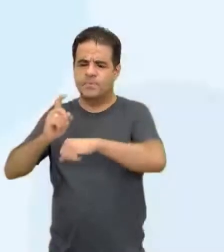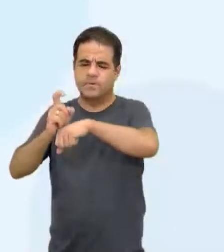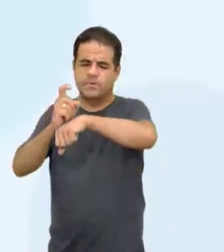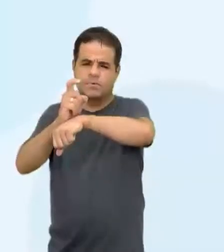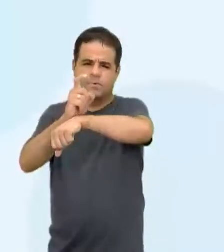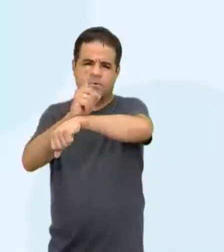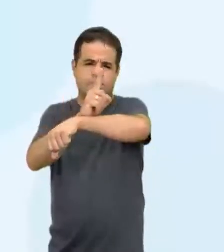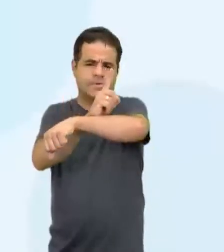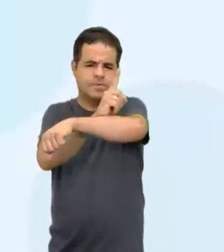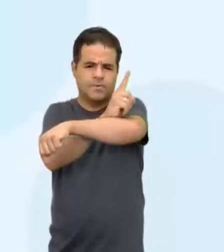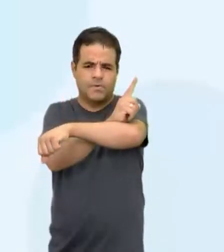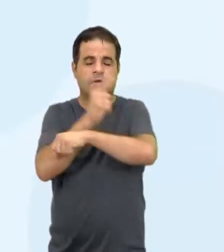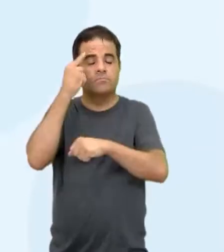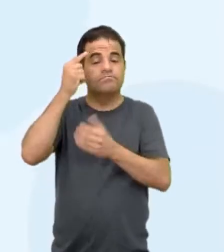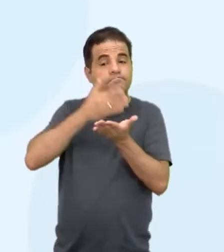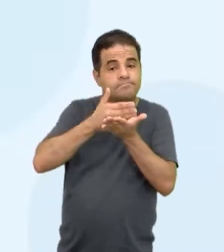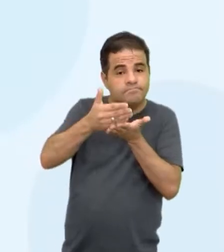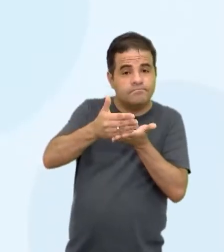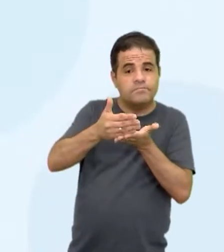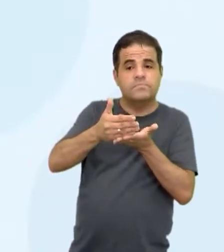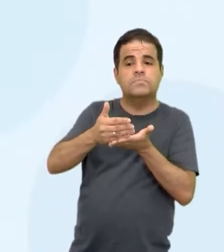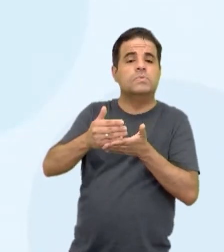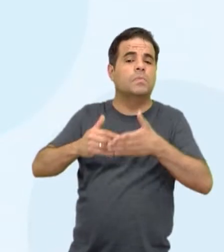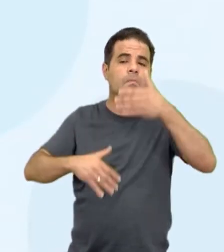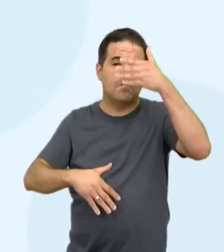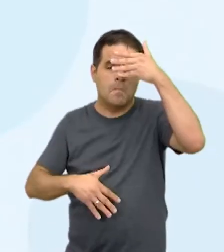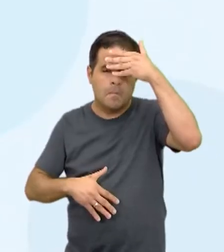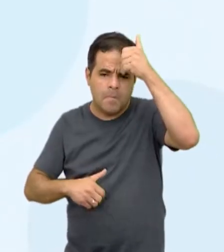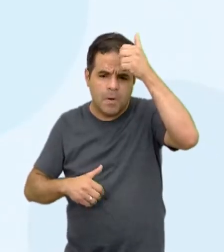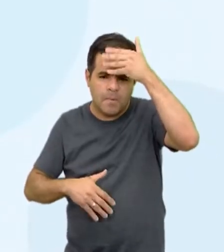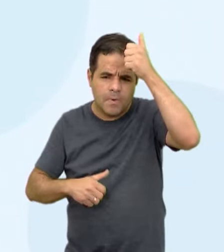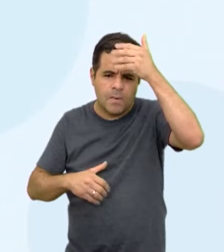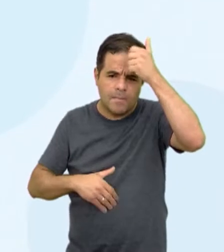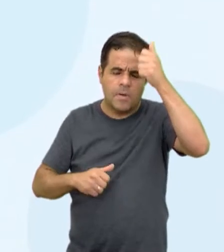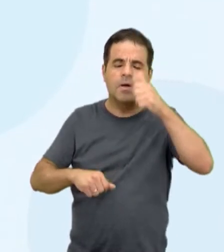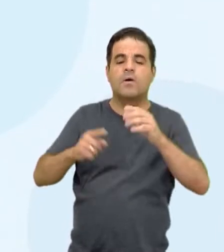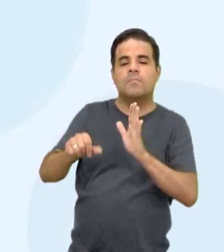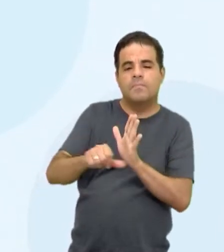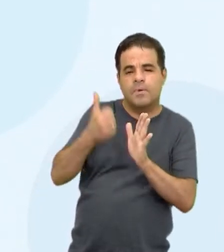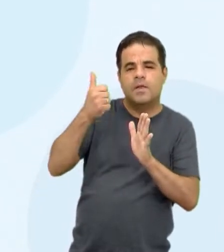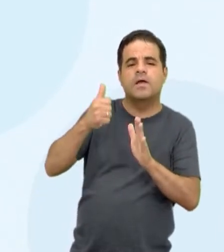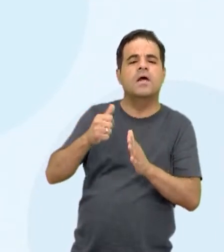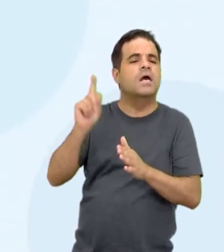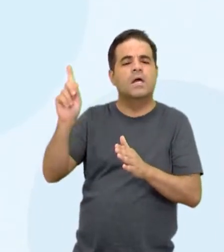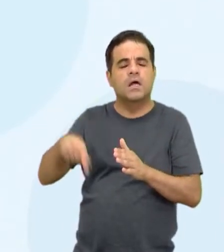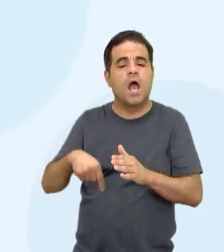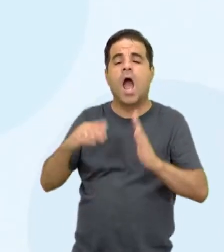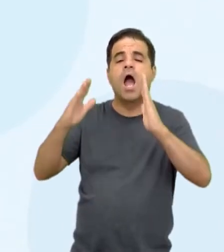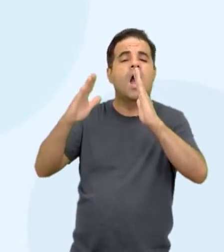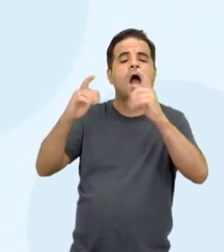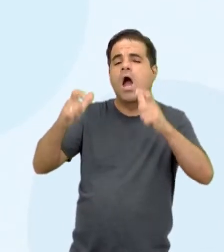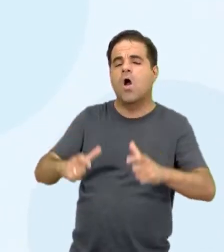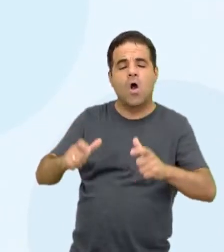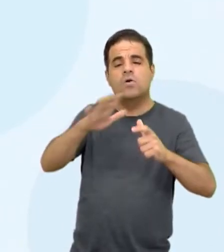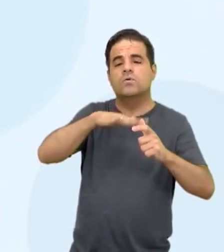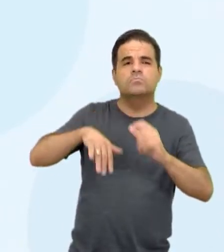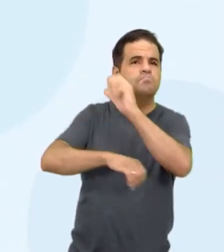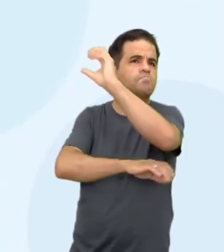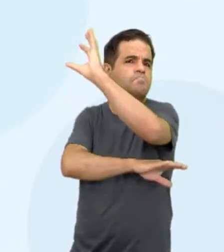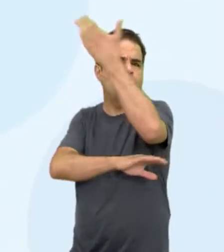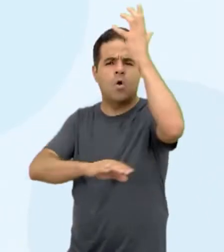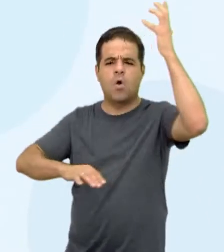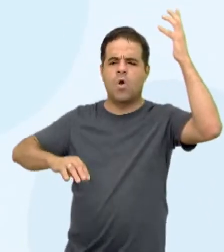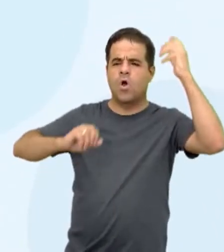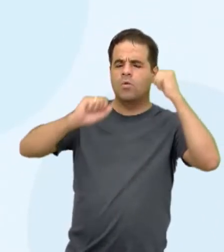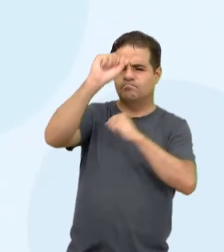evolução humana. A gente começa com os primatas, né? Então, os primeiros primatas, eles habitavam as árvores lá